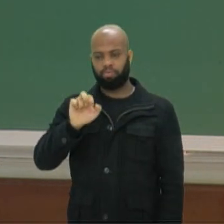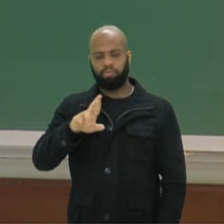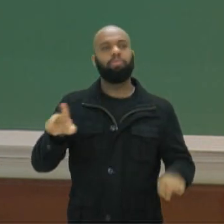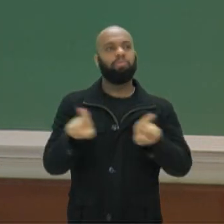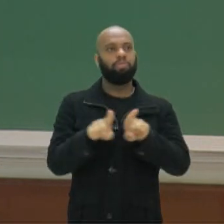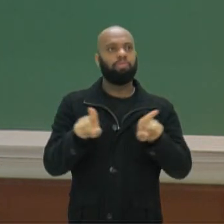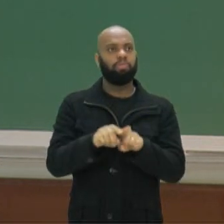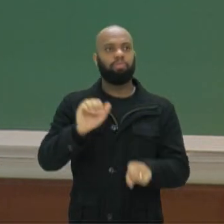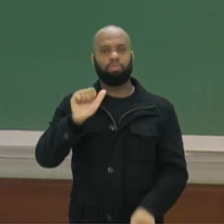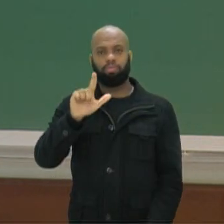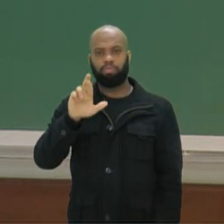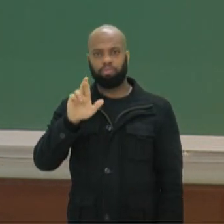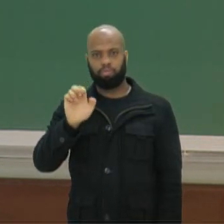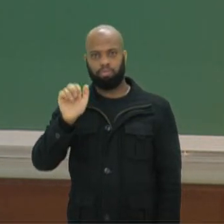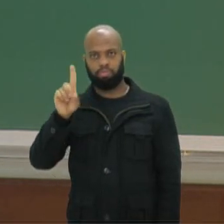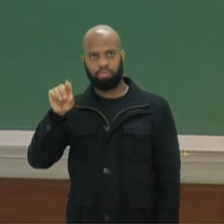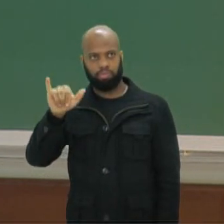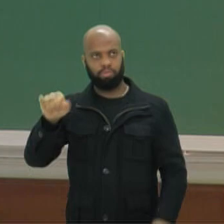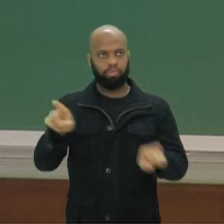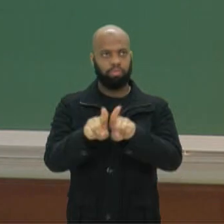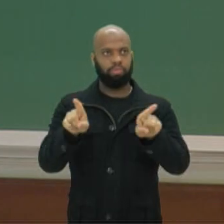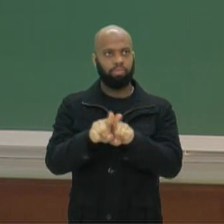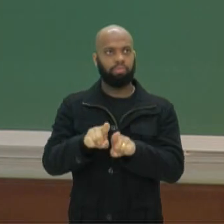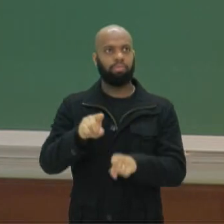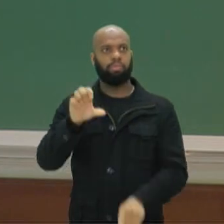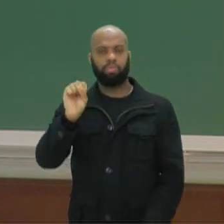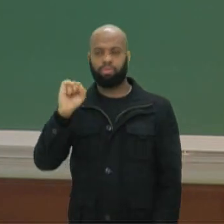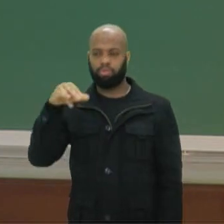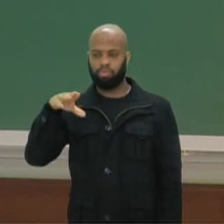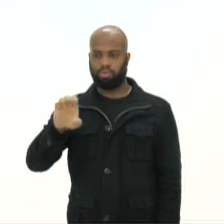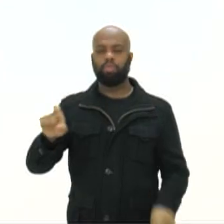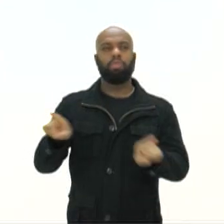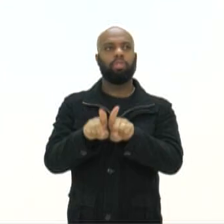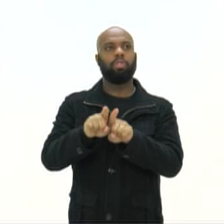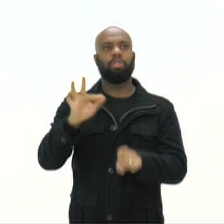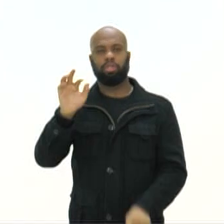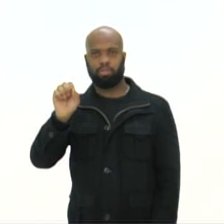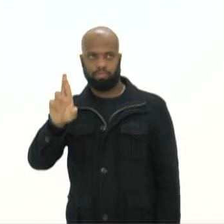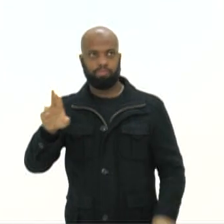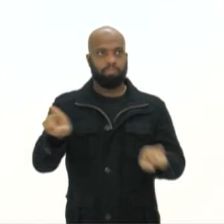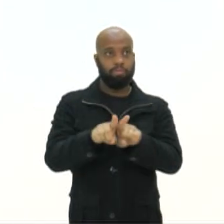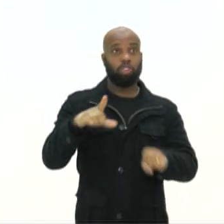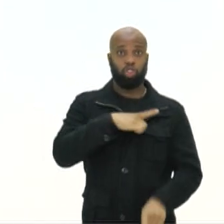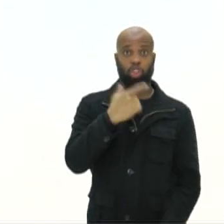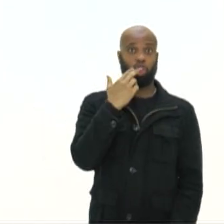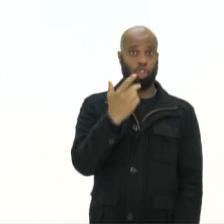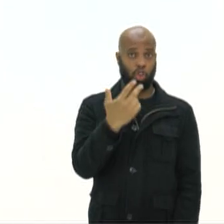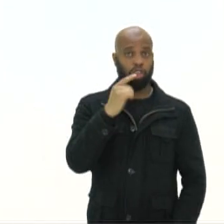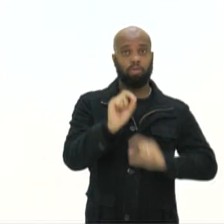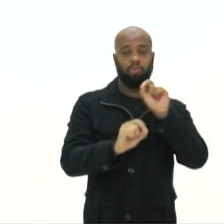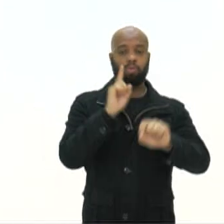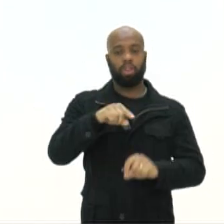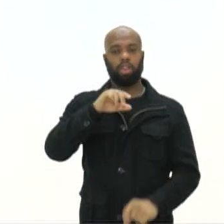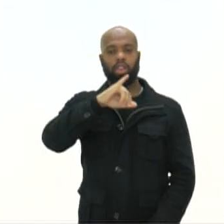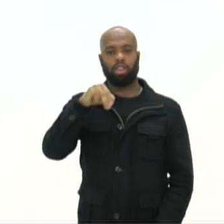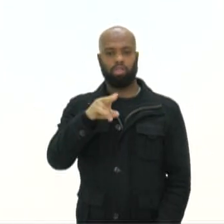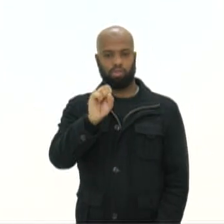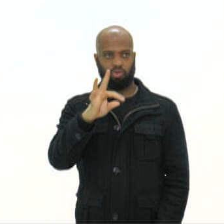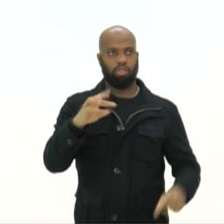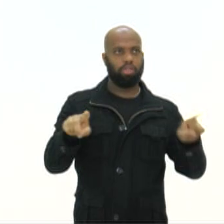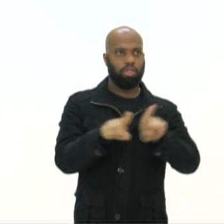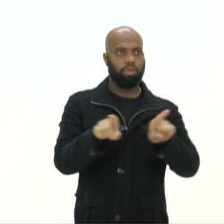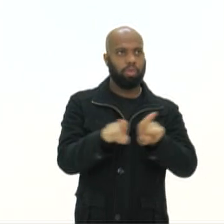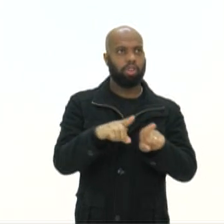presente perfeito com o just, already e o yet. Então, esse daqui, ó, foi a novidade da aula anterior. O resto a gente já